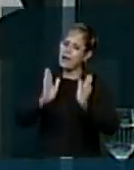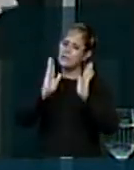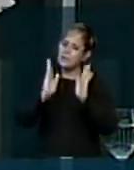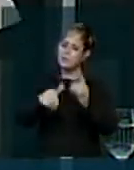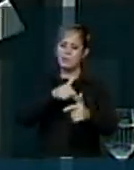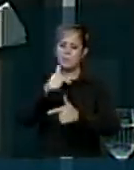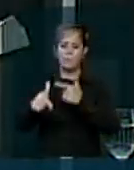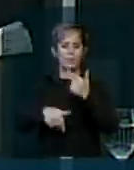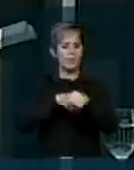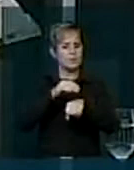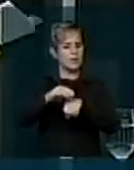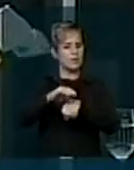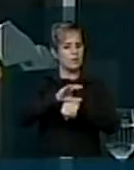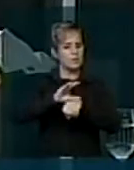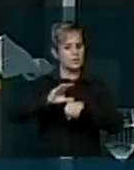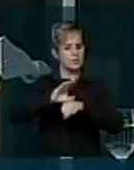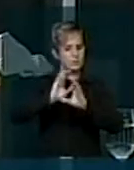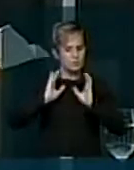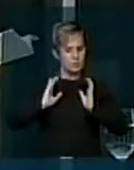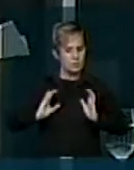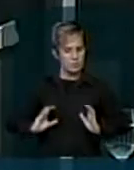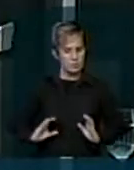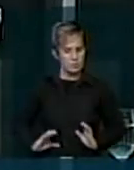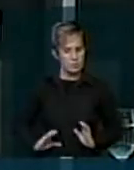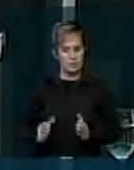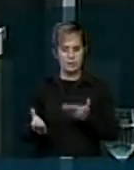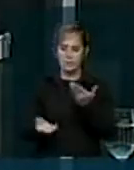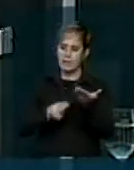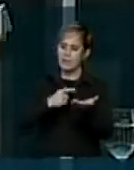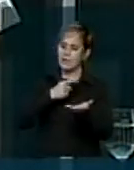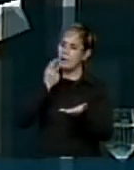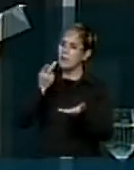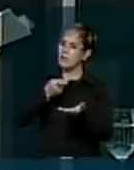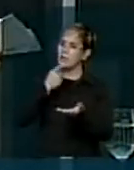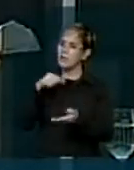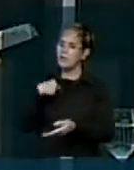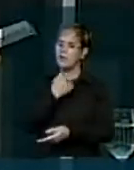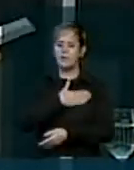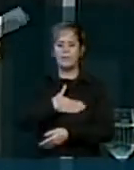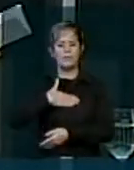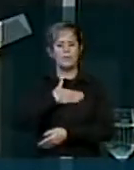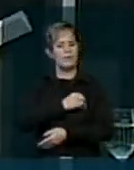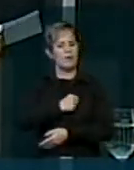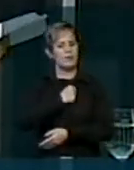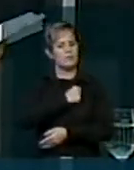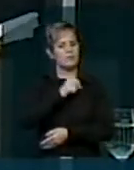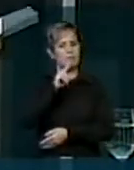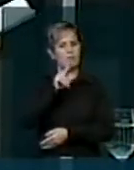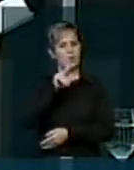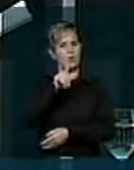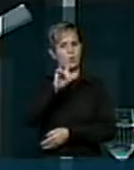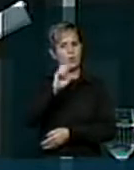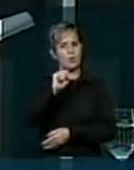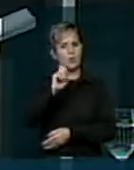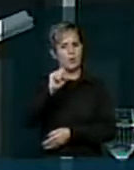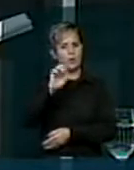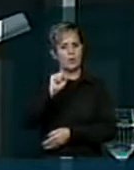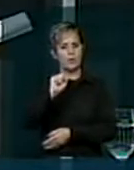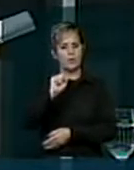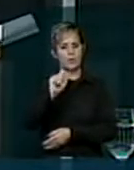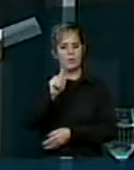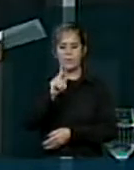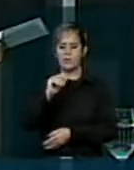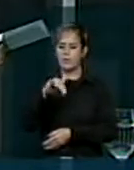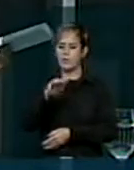da Constituição Cidadã, como se referia o nosso saudoso Ulisses Guimarães. Bem no preâmbulo,